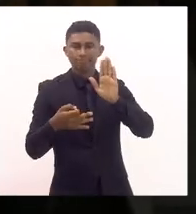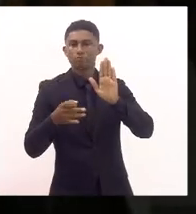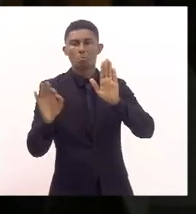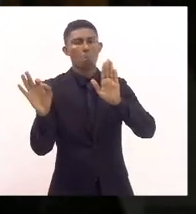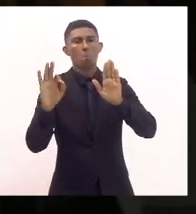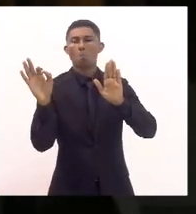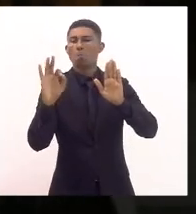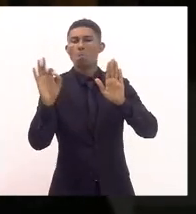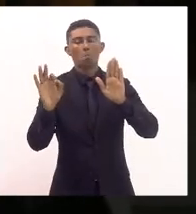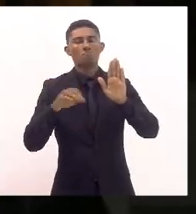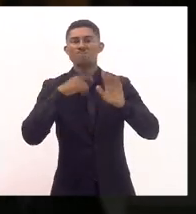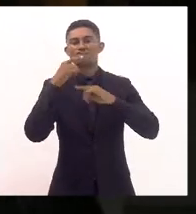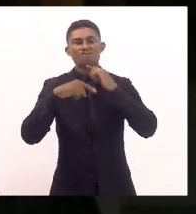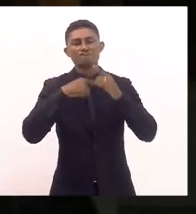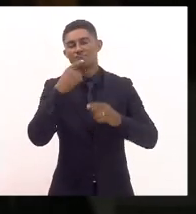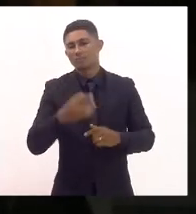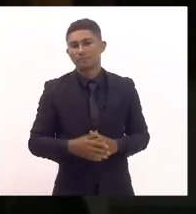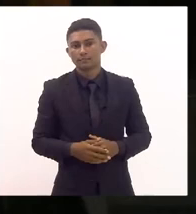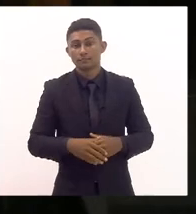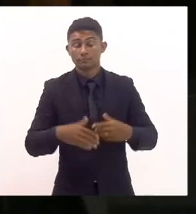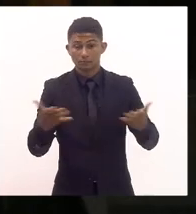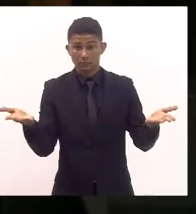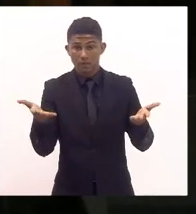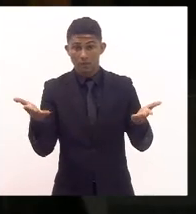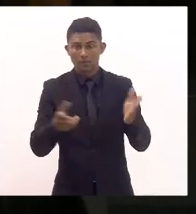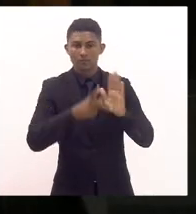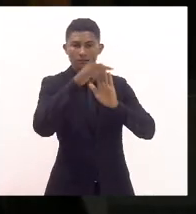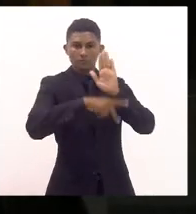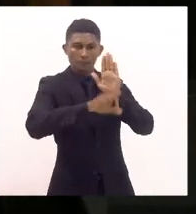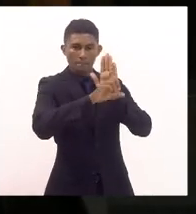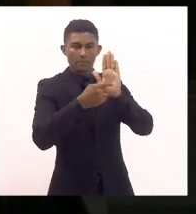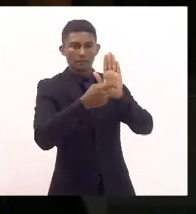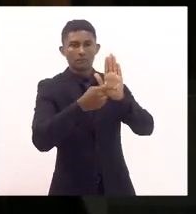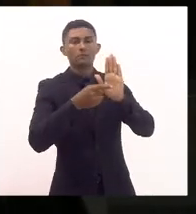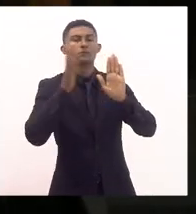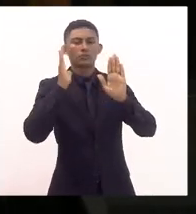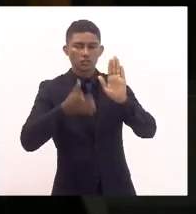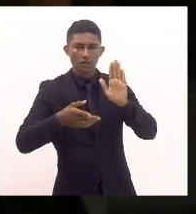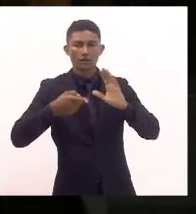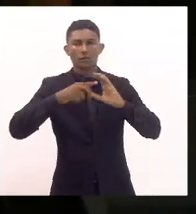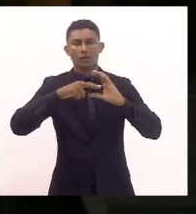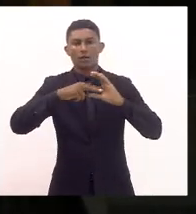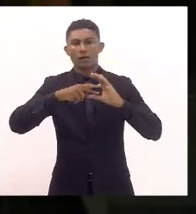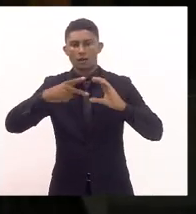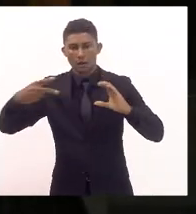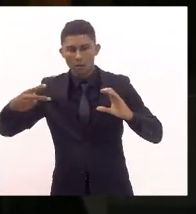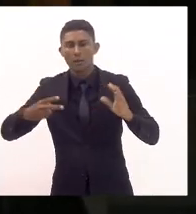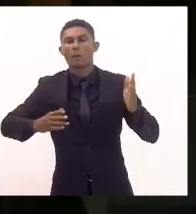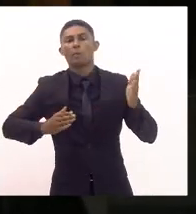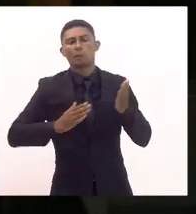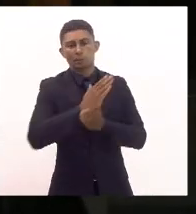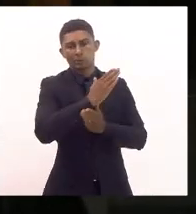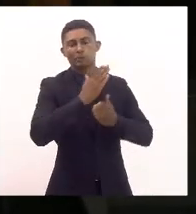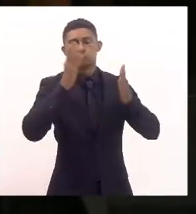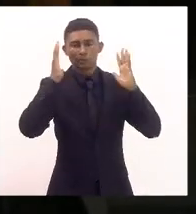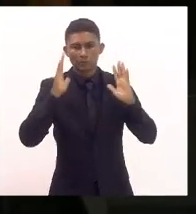ter ocorrido e agora nesse projeto de lei que já foi aprovado na Câmara e